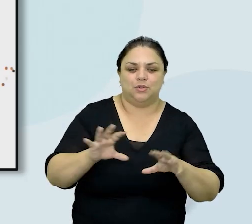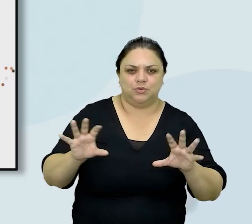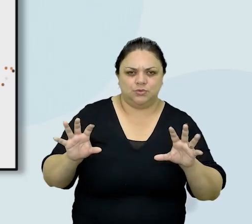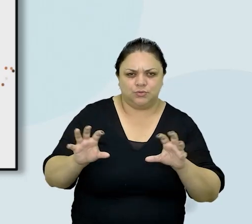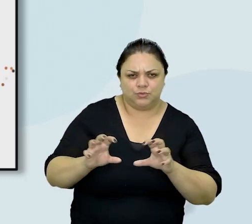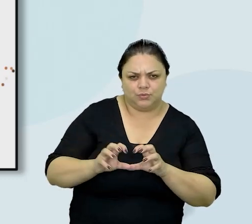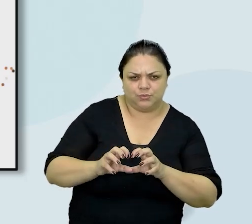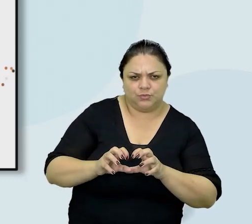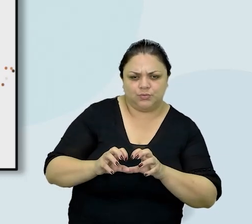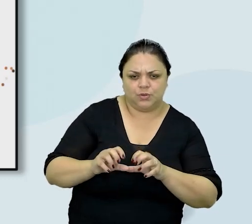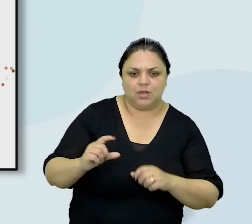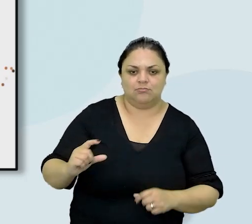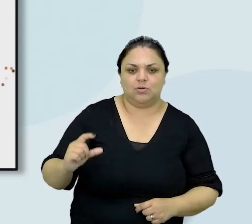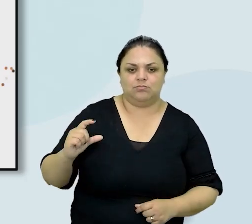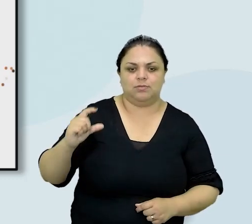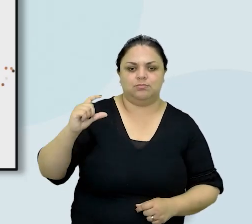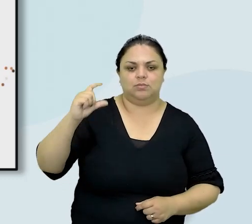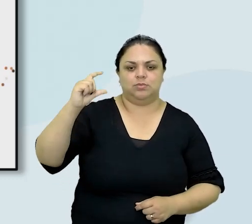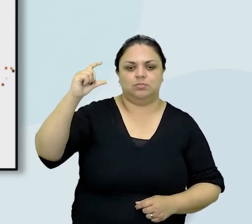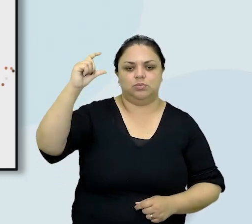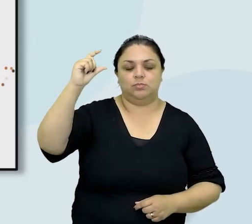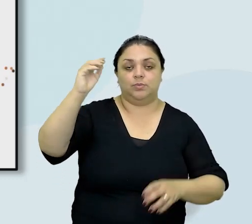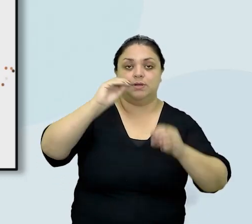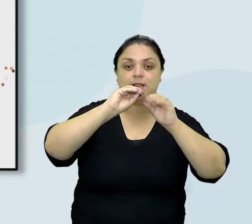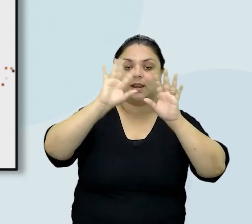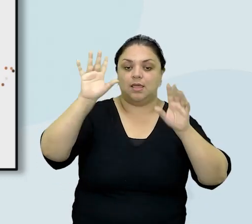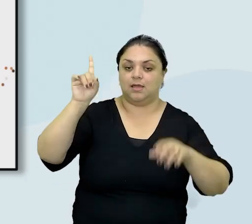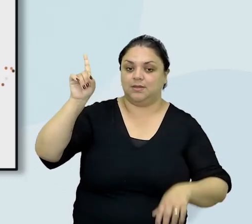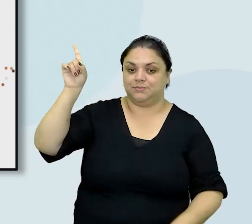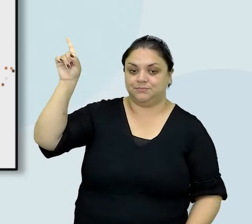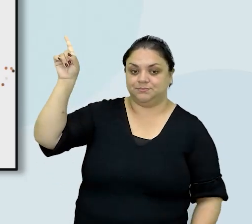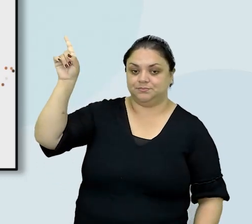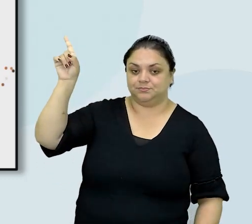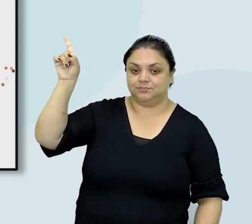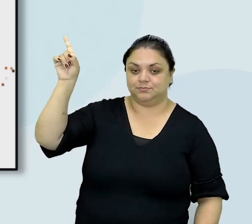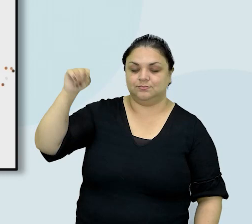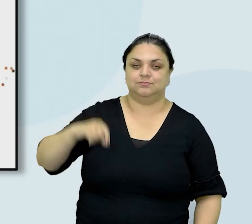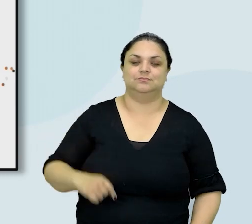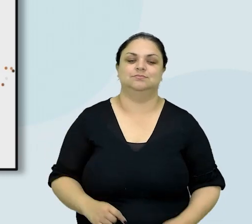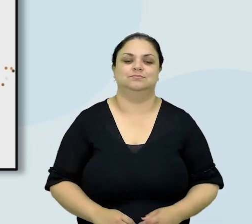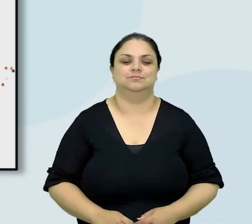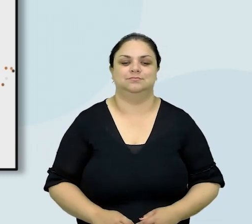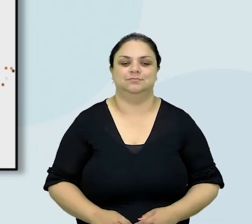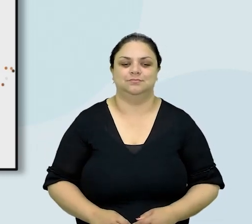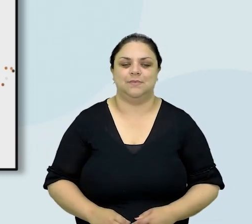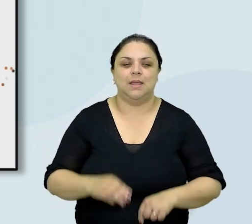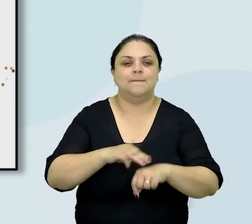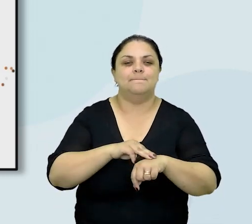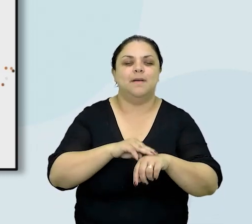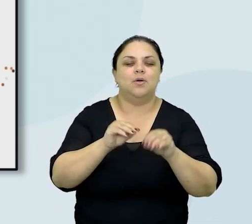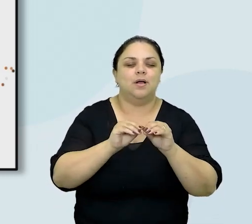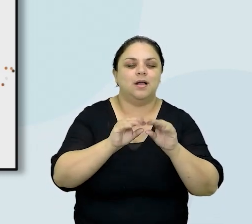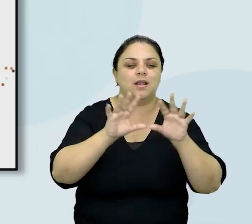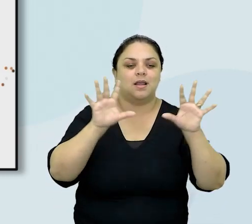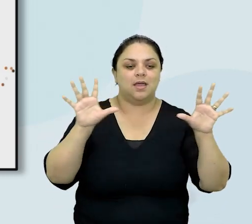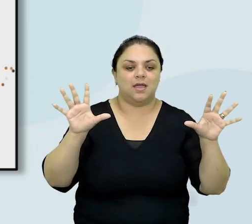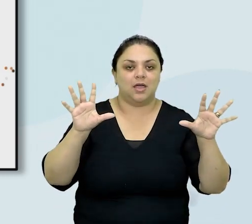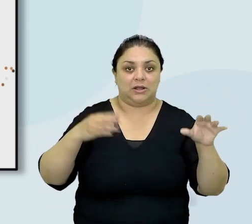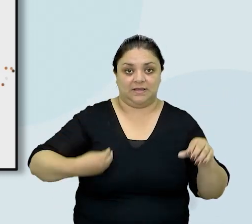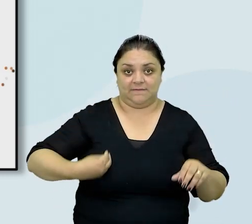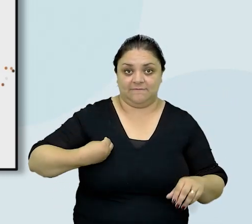escuro para o marrom mais claro. Então, no marrom mais claro, nós temos as áreas que são